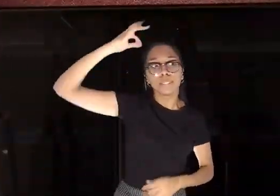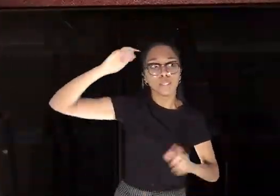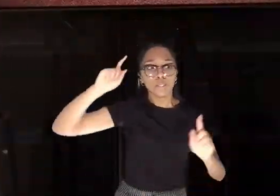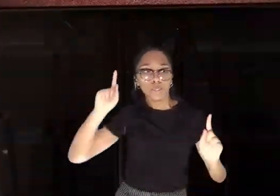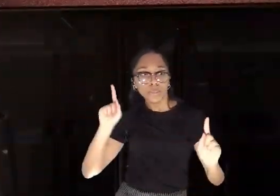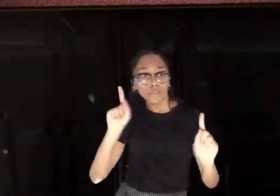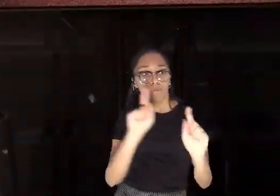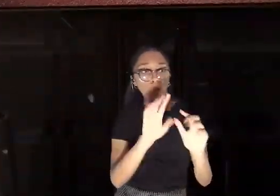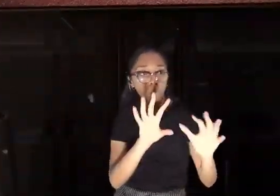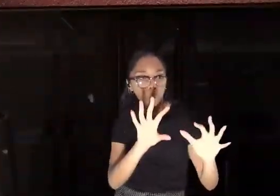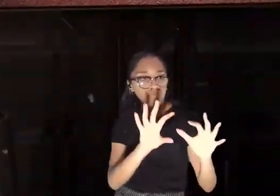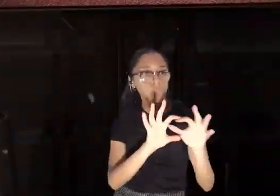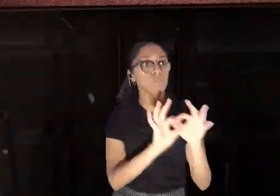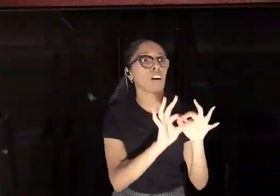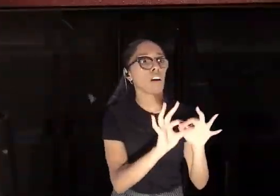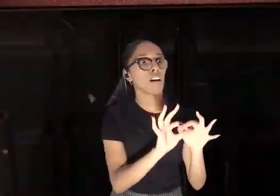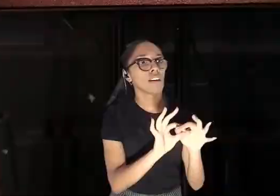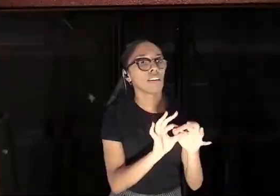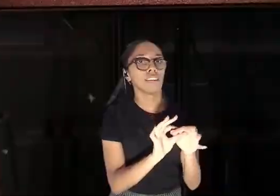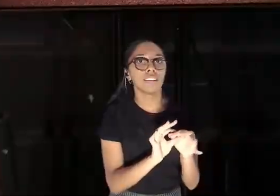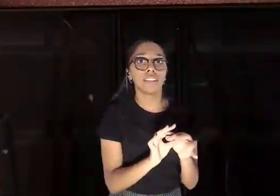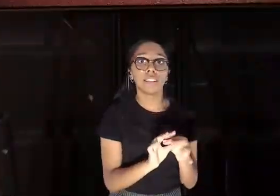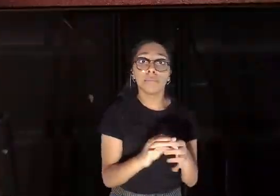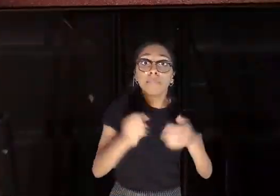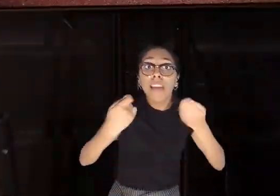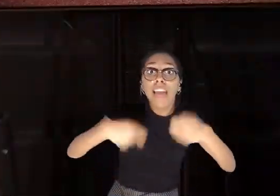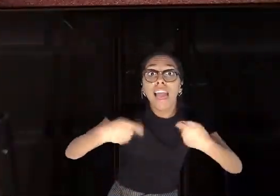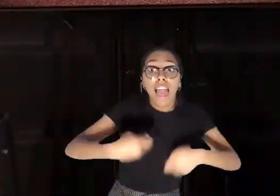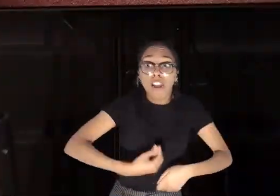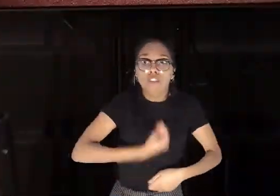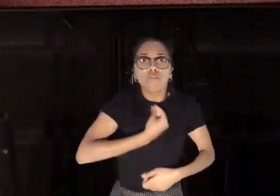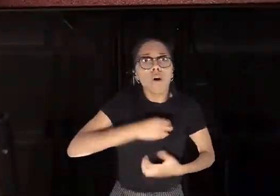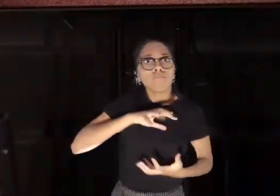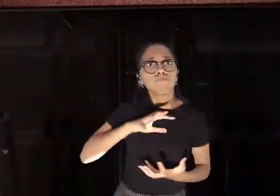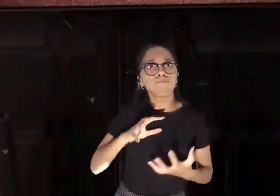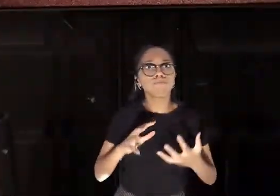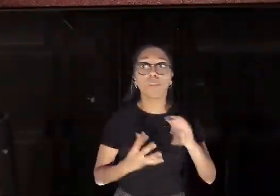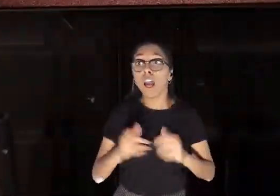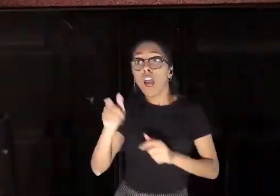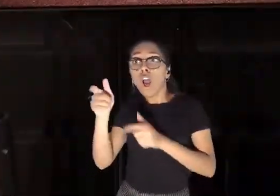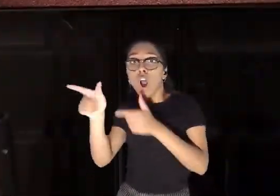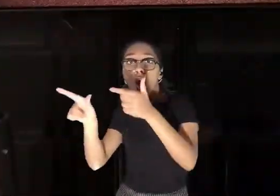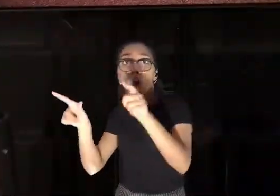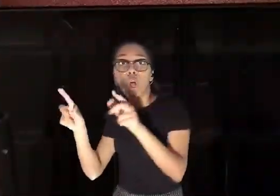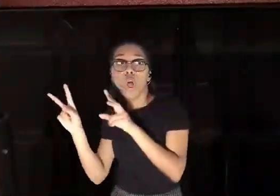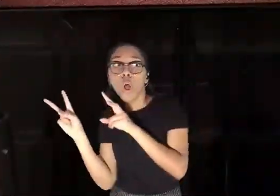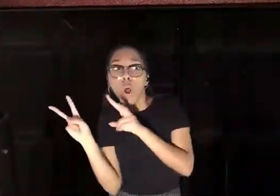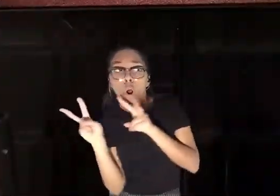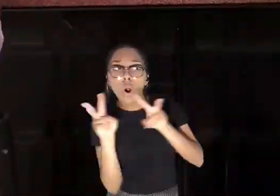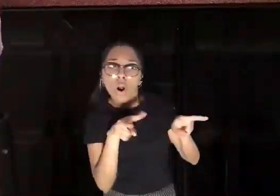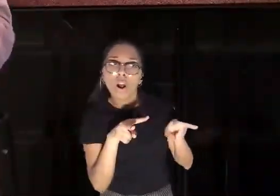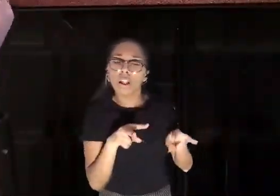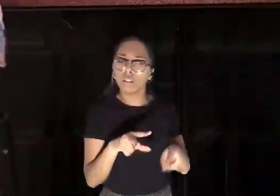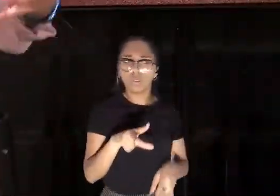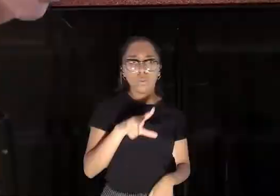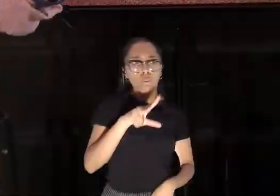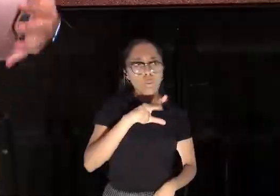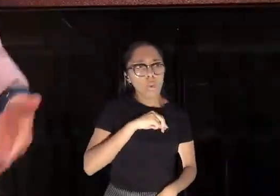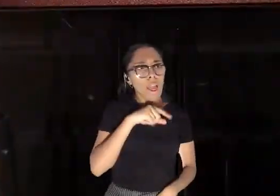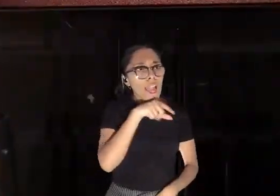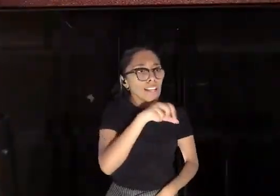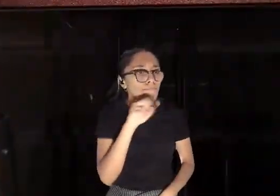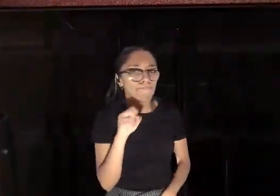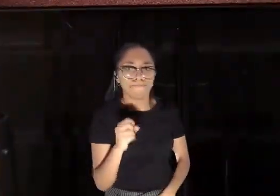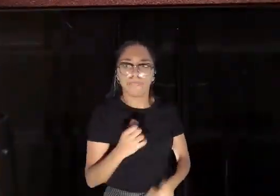mulher e ela dizer para mim: nossa, você é um marido novo. Para o meu marido olhar para mim e dizer: nossa, você é uma esposa nova. Eu preciso do